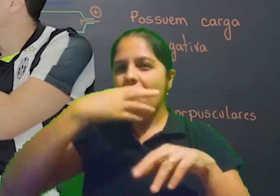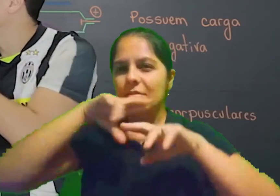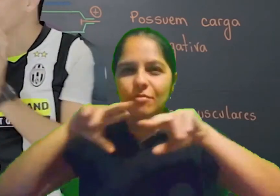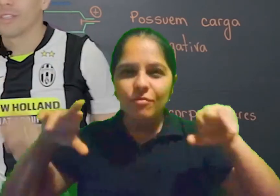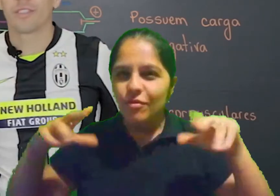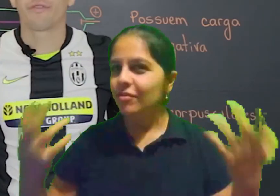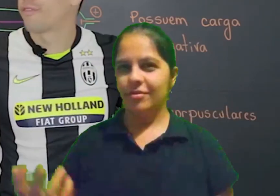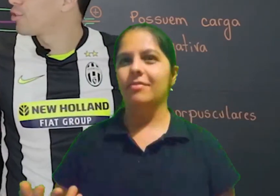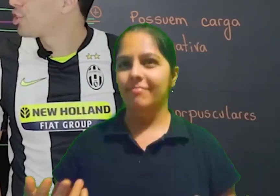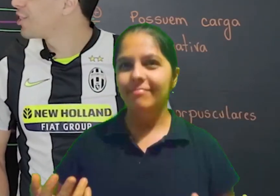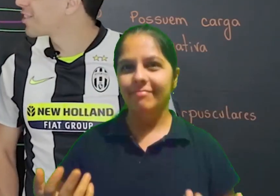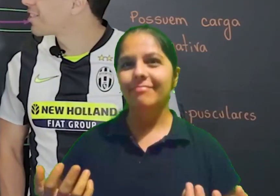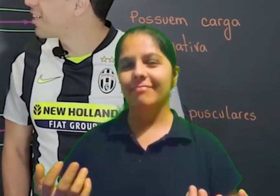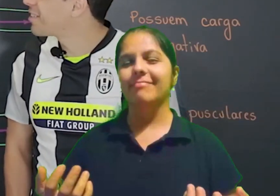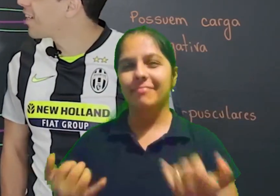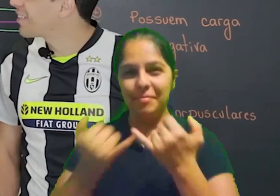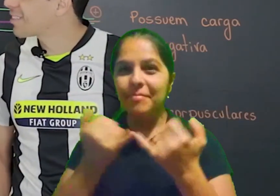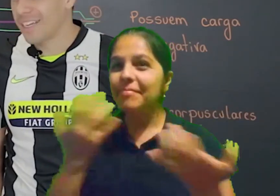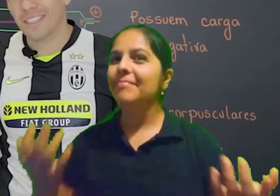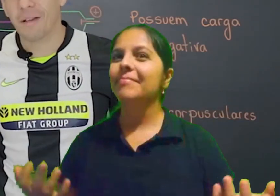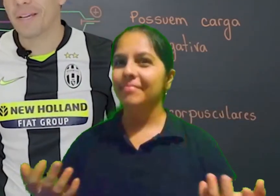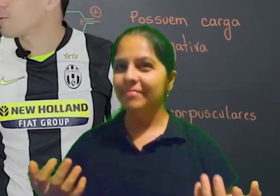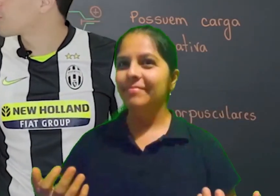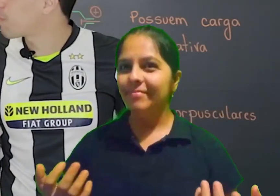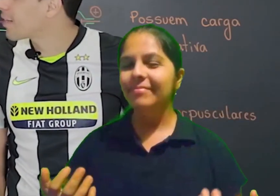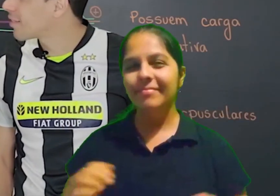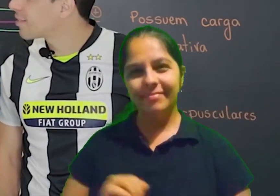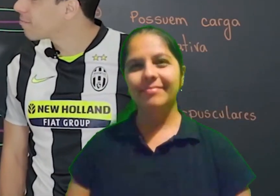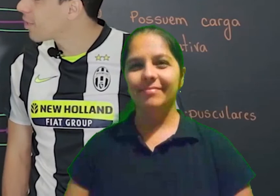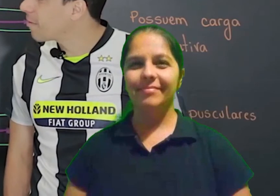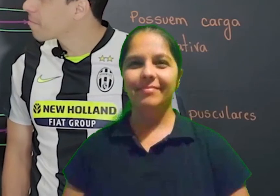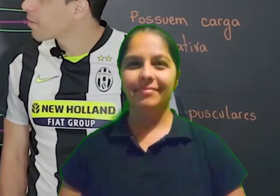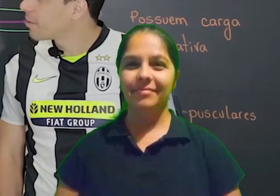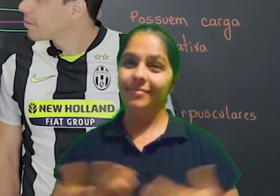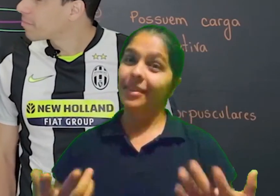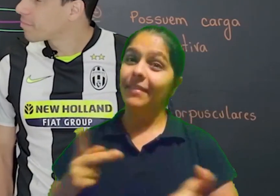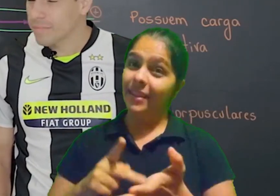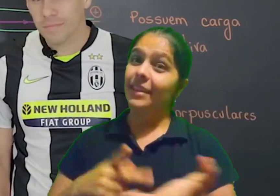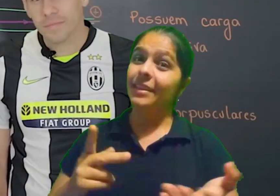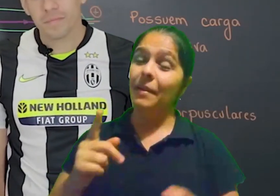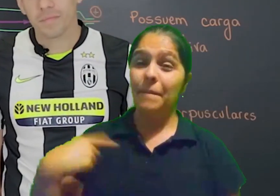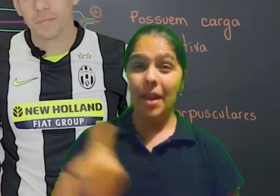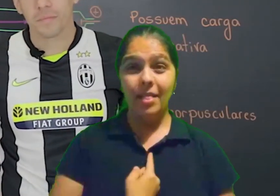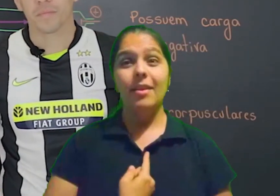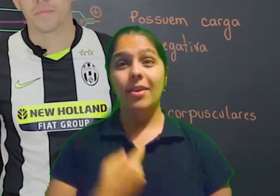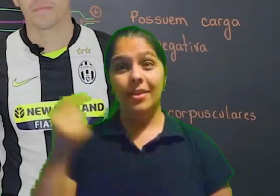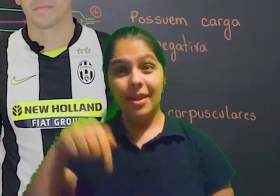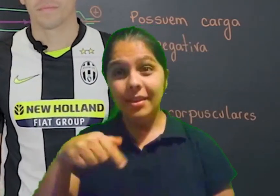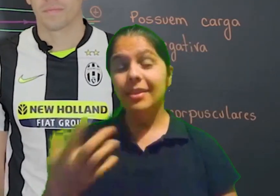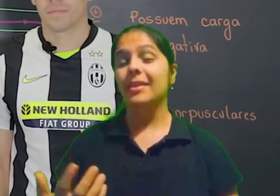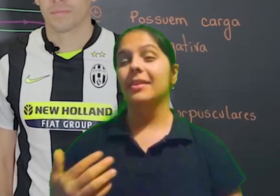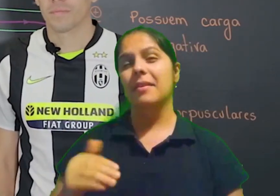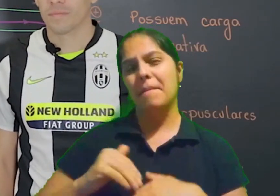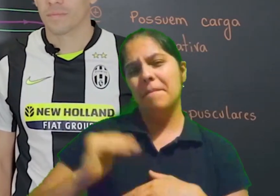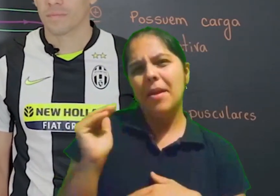tá cheio de frutinhas cristalizadas. Lá isso seria mesmo. mais umas passas. Né? Isso mesmo. Pra gente aqui, talvez que seja mais o